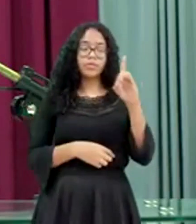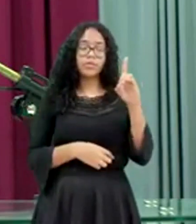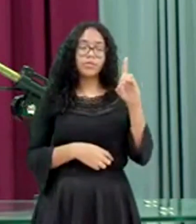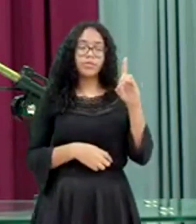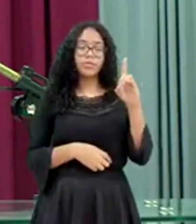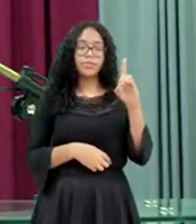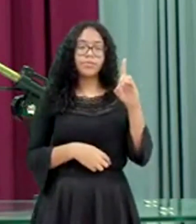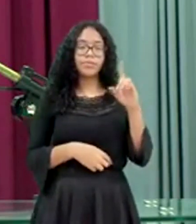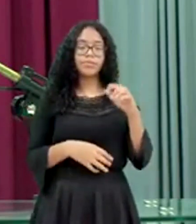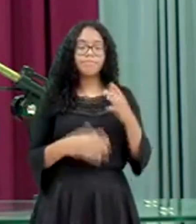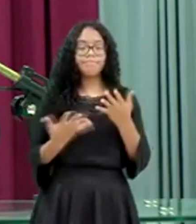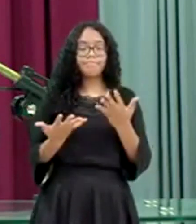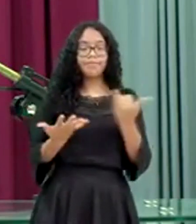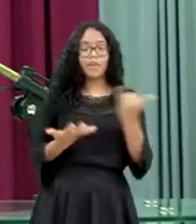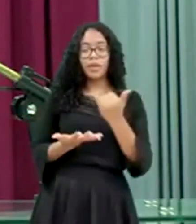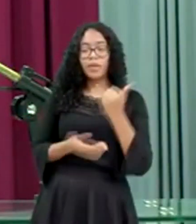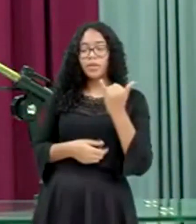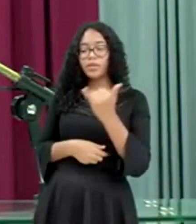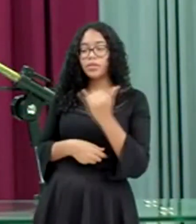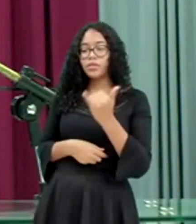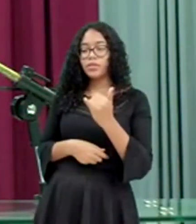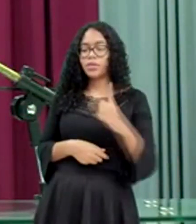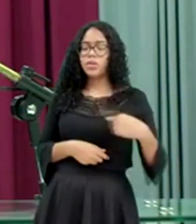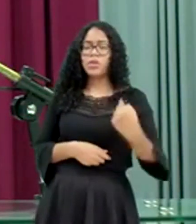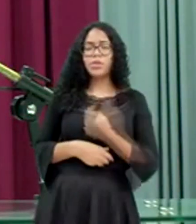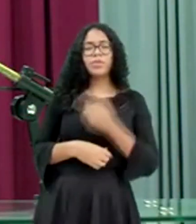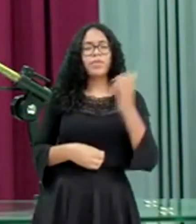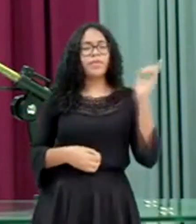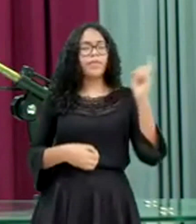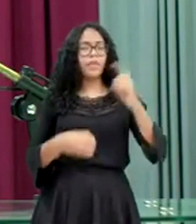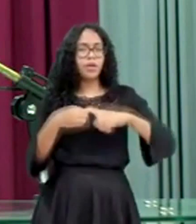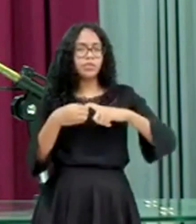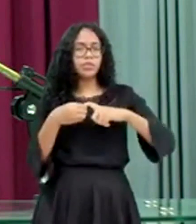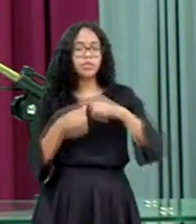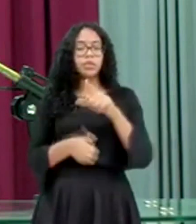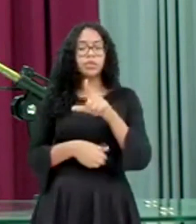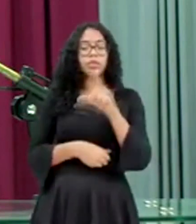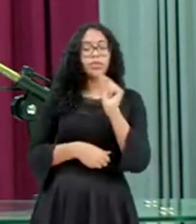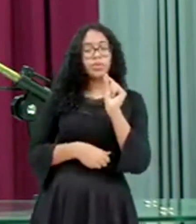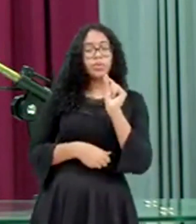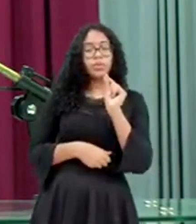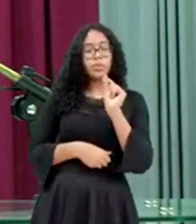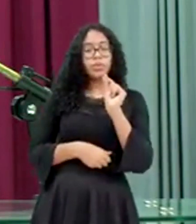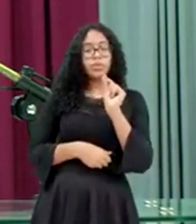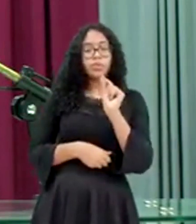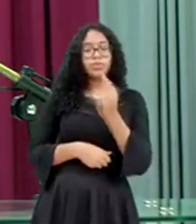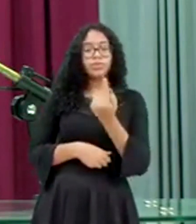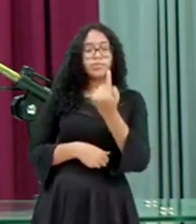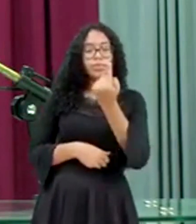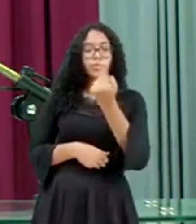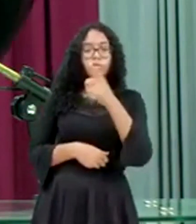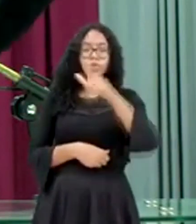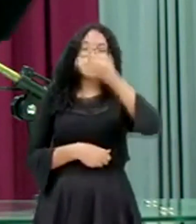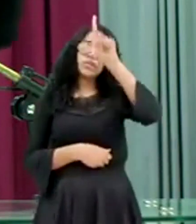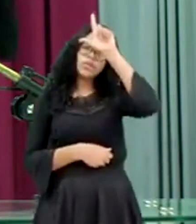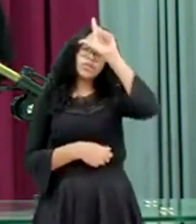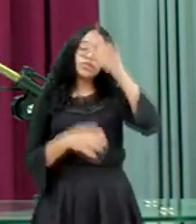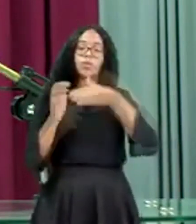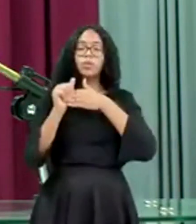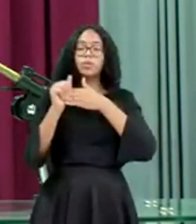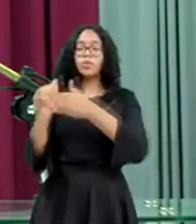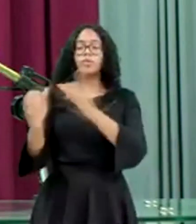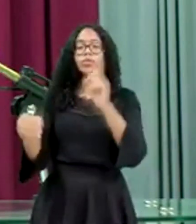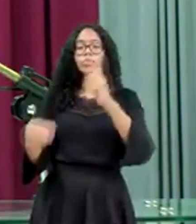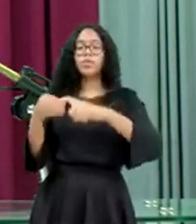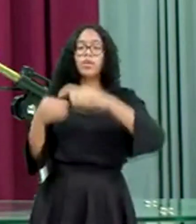eles estavam dizendo: vamos voltar, vamos escolher aqui entre nós um capitão que nos leve de volta